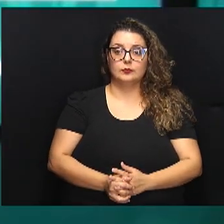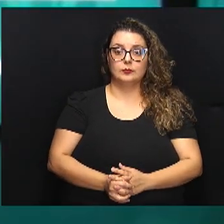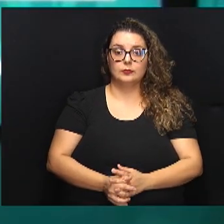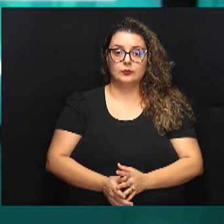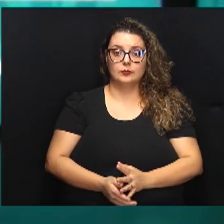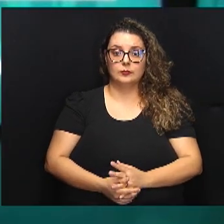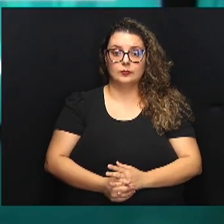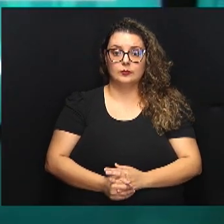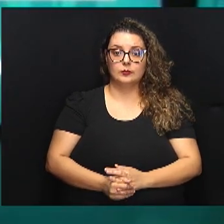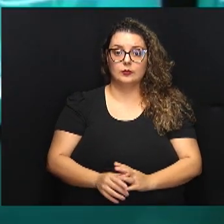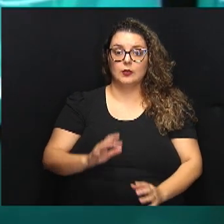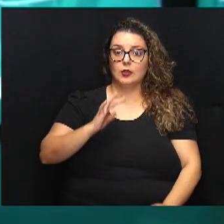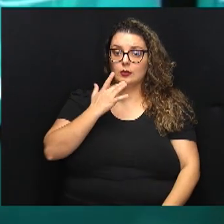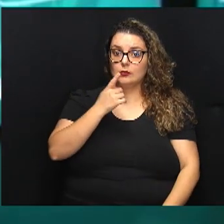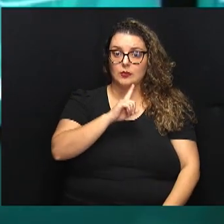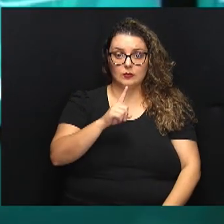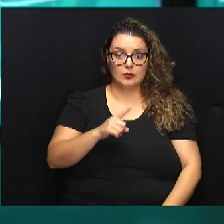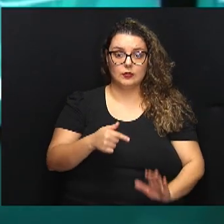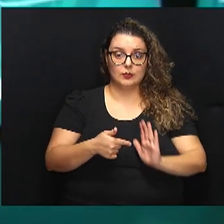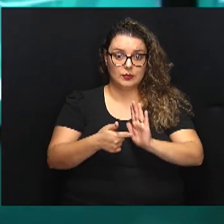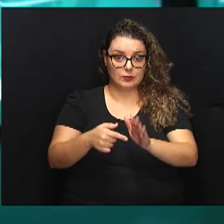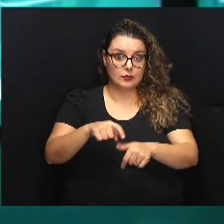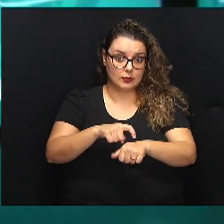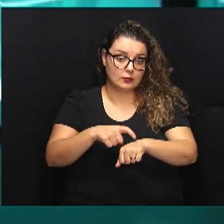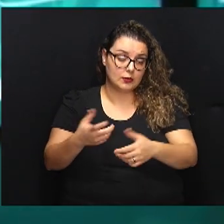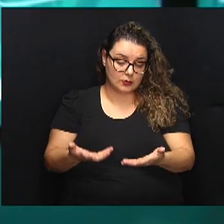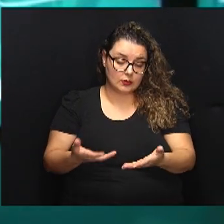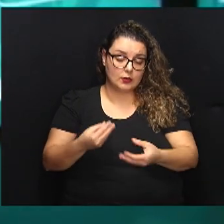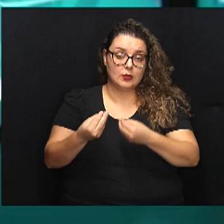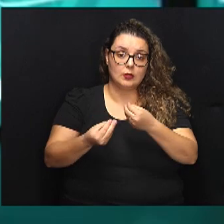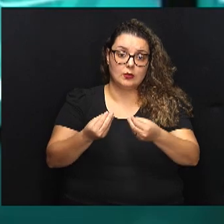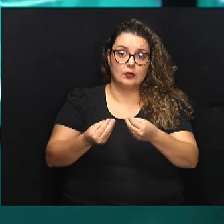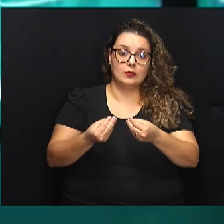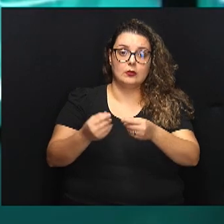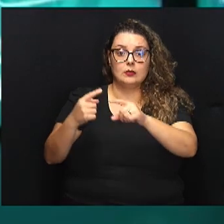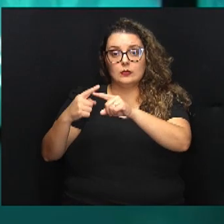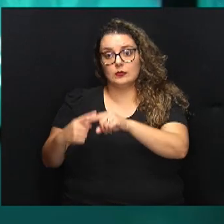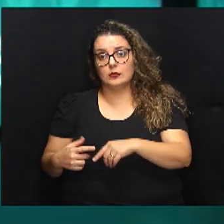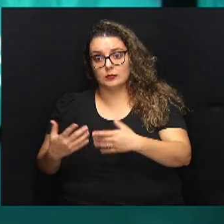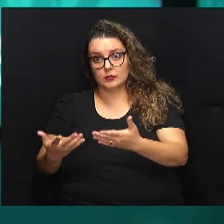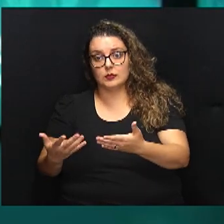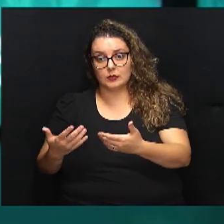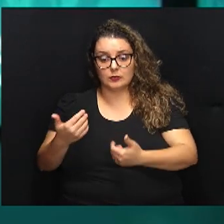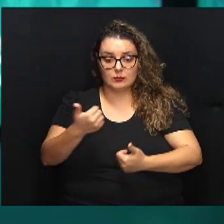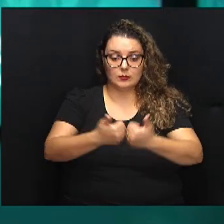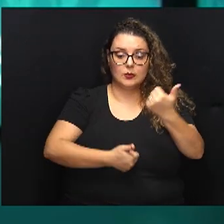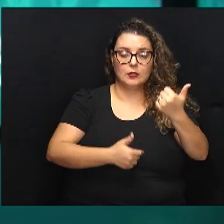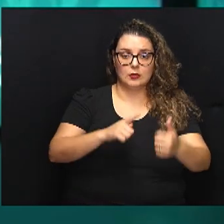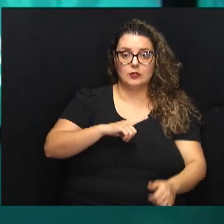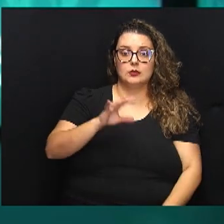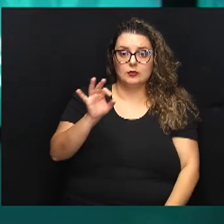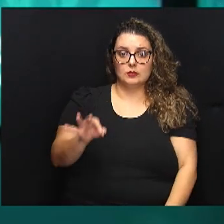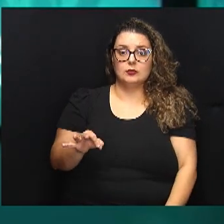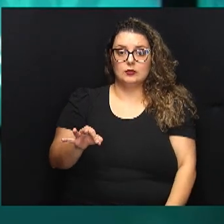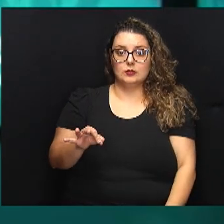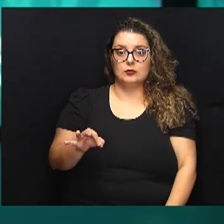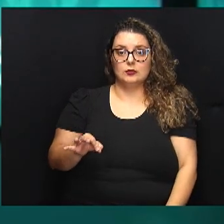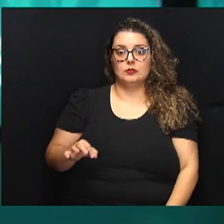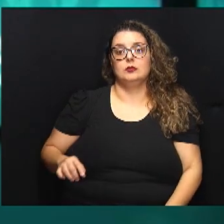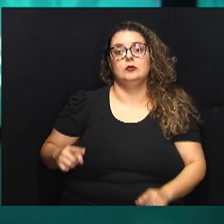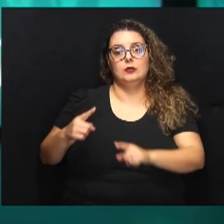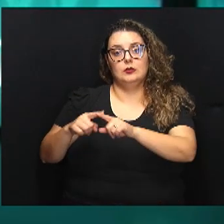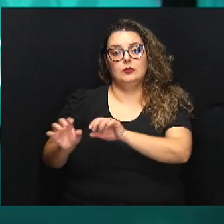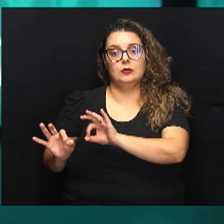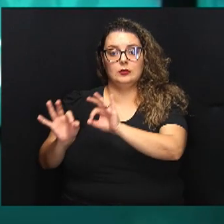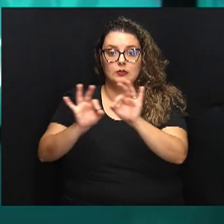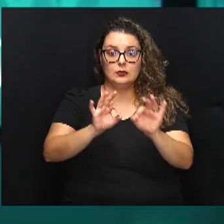Eu prefiro não expor neste momento a maneira que a gente vai jogar, porque eu tenho certeza que o nosso rival vai estar nos escutando e